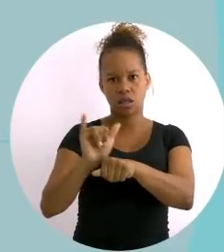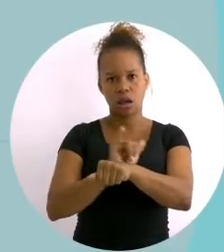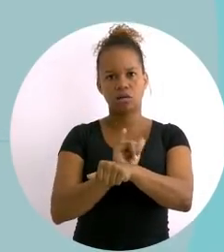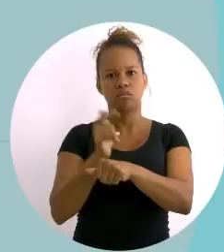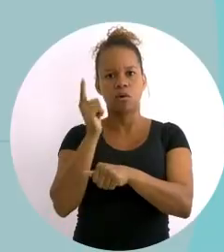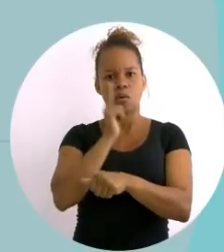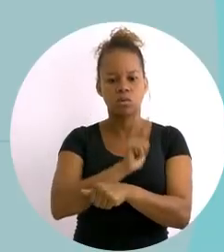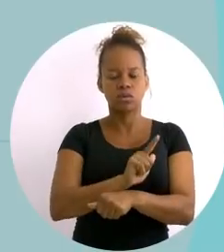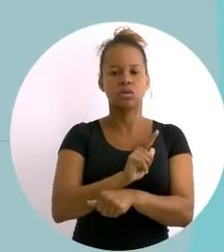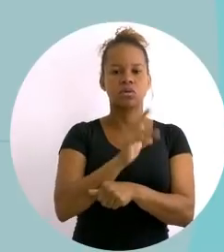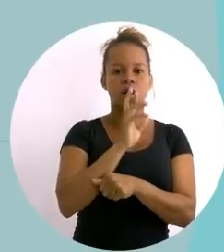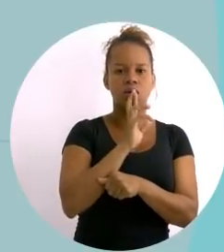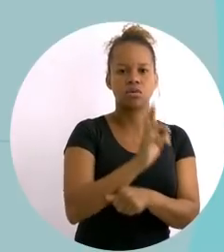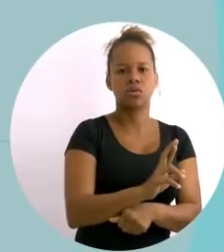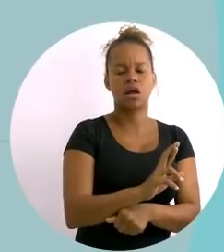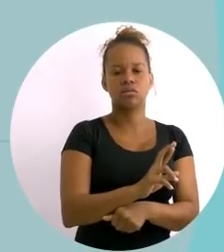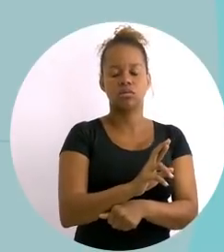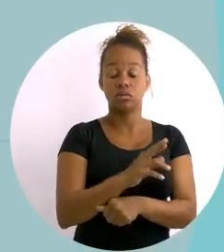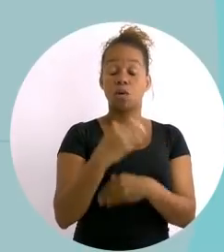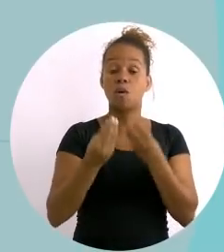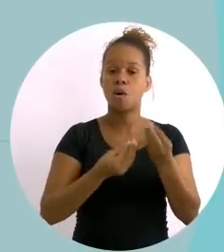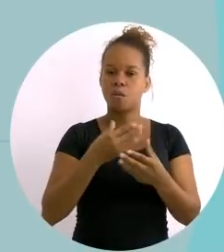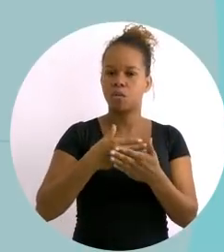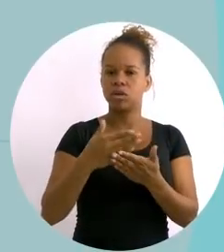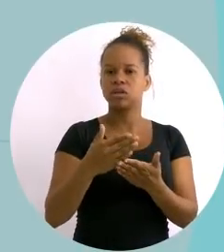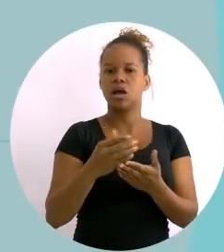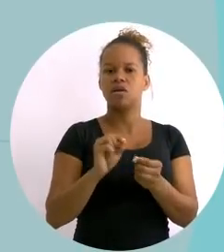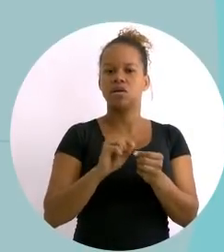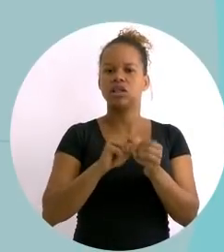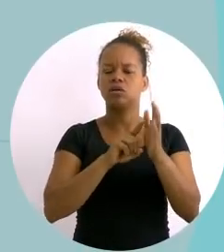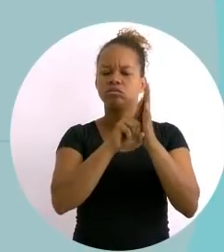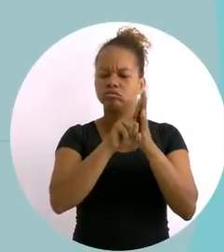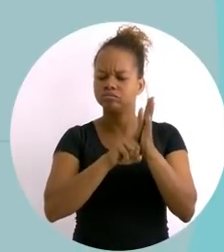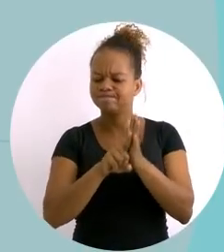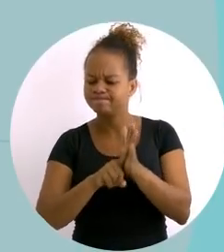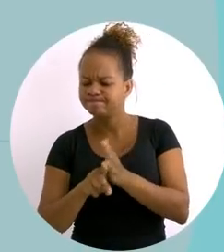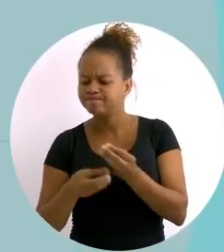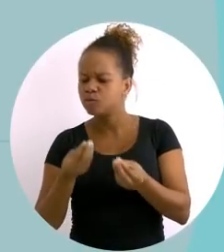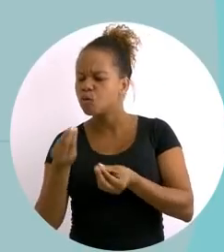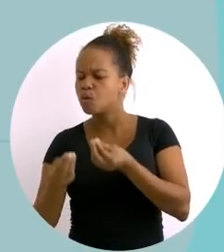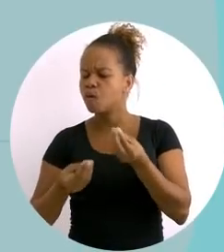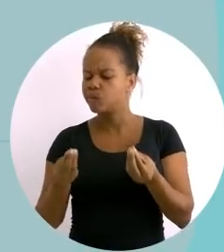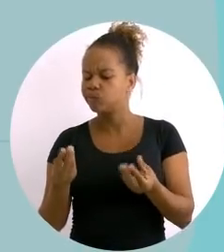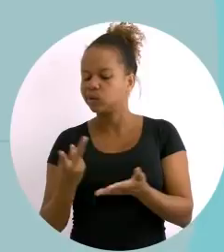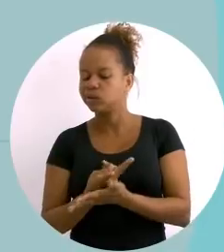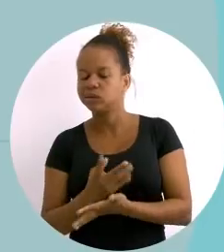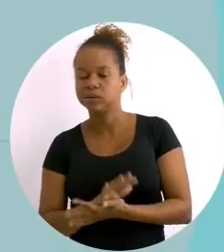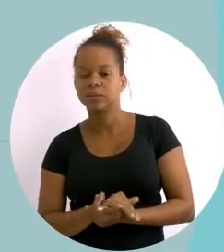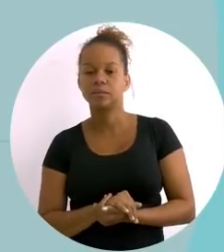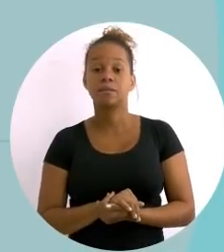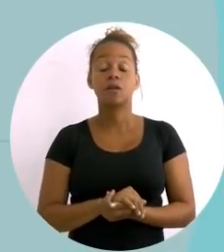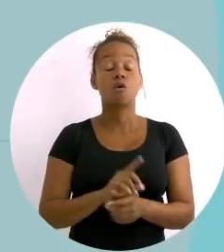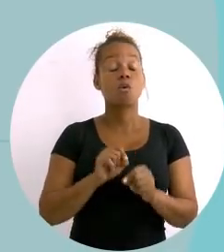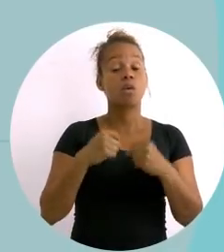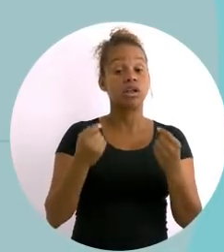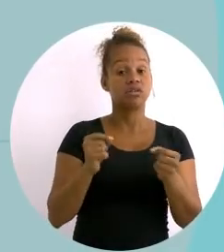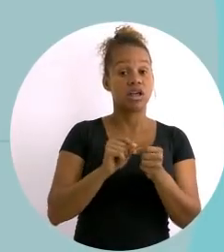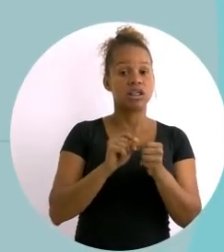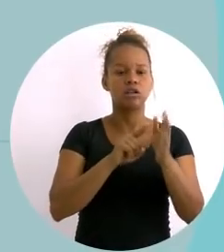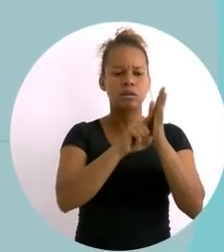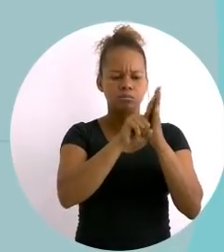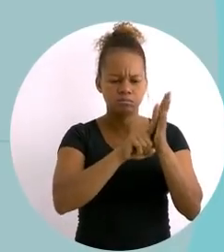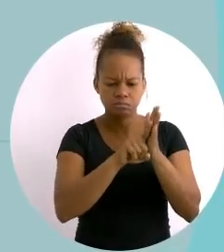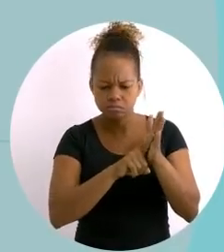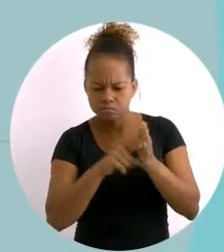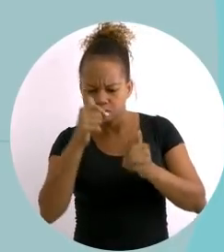alcançar esse resultado, o primeiro passo é fazer um diagnóstico da situação. Quando nós fazemos esse